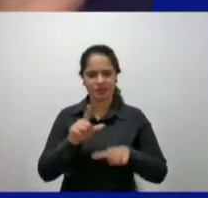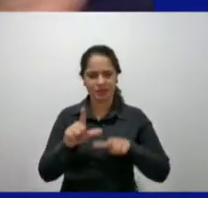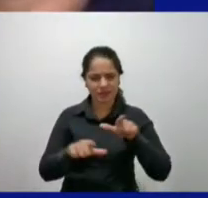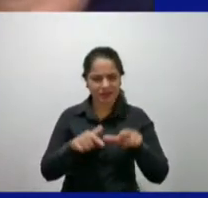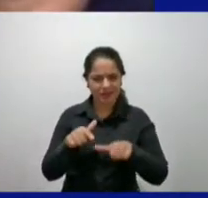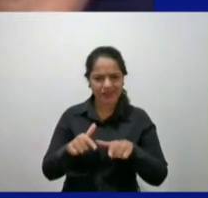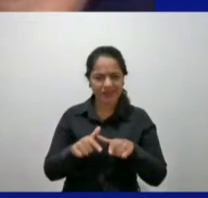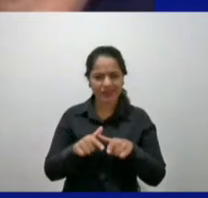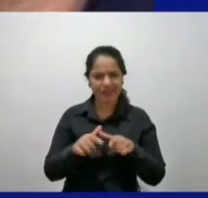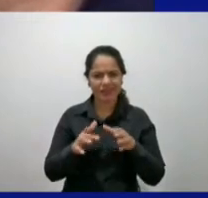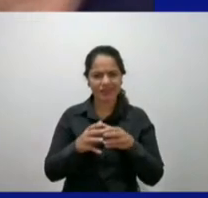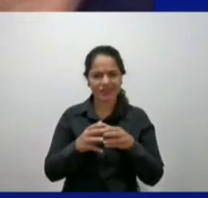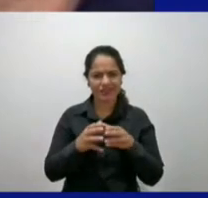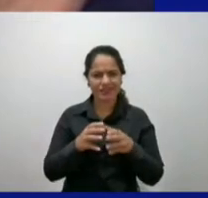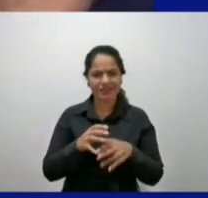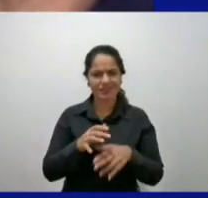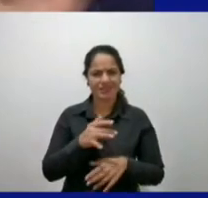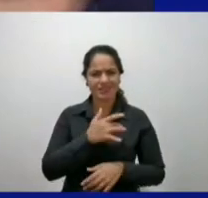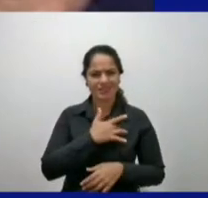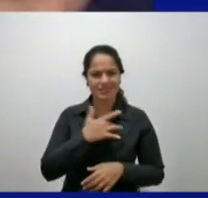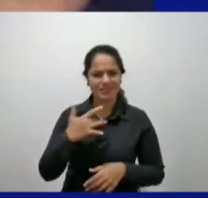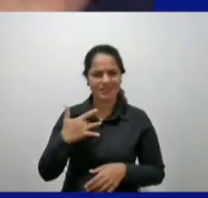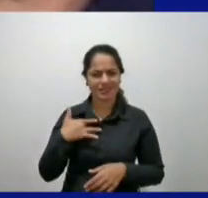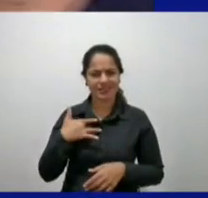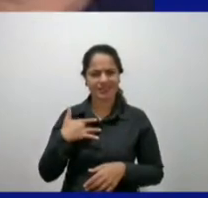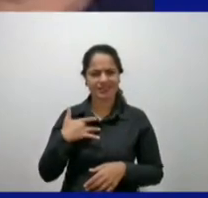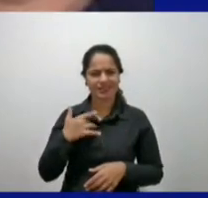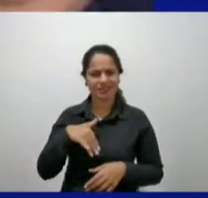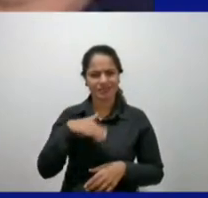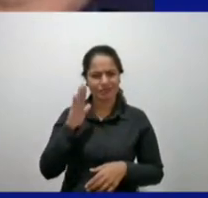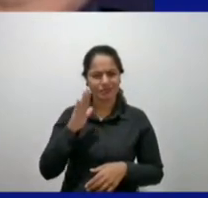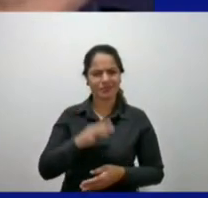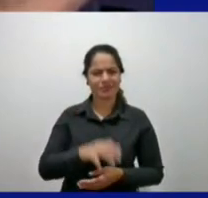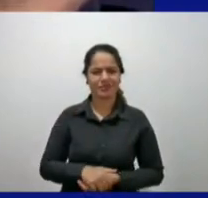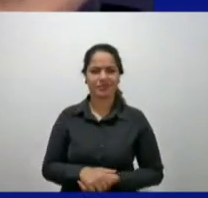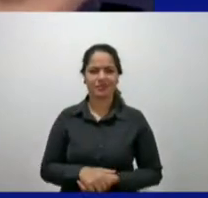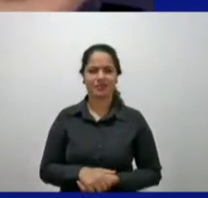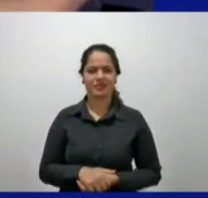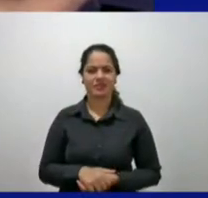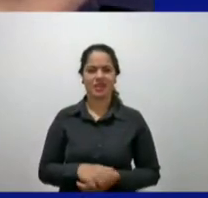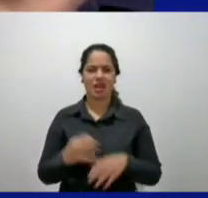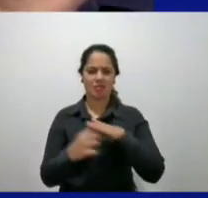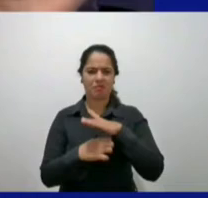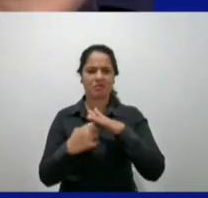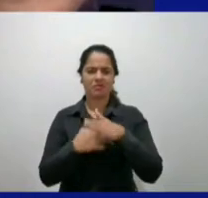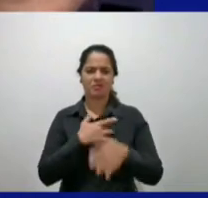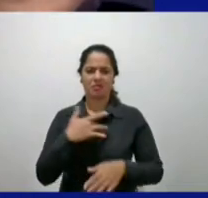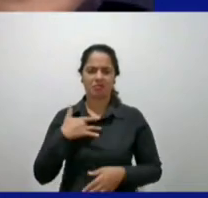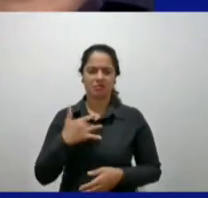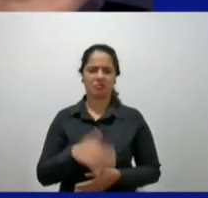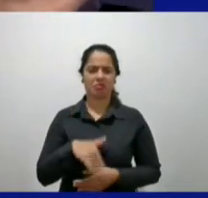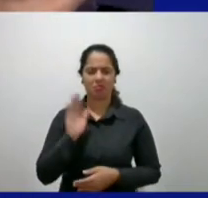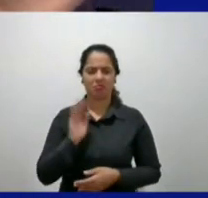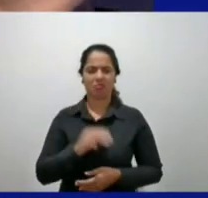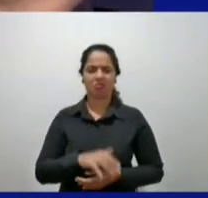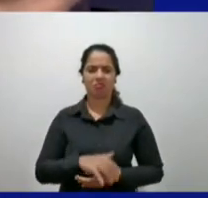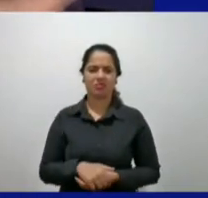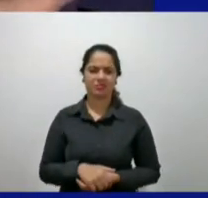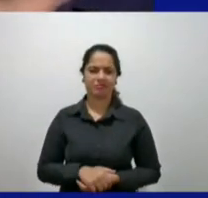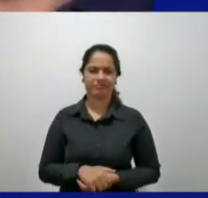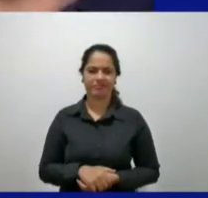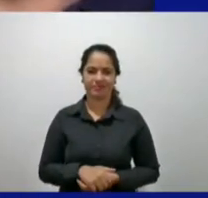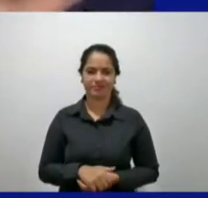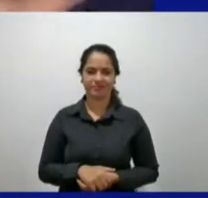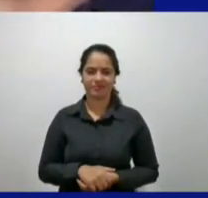é um espetáculo. É um espetáculo, uma empresa espetacular. Empresa espetacular. Não, assim, sabe aquela frase, quem